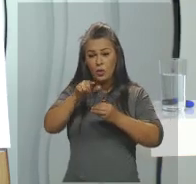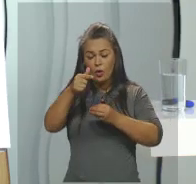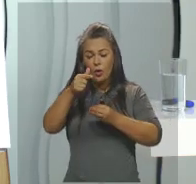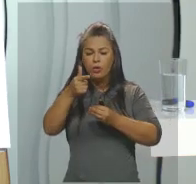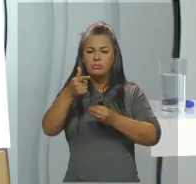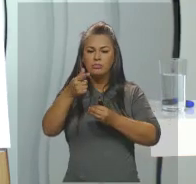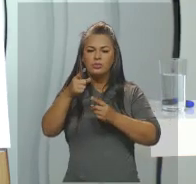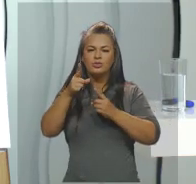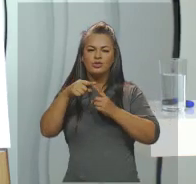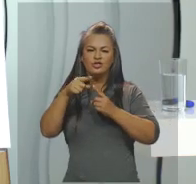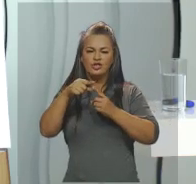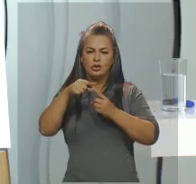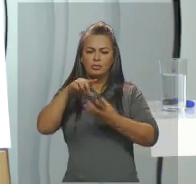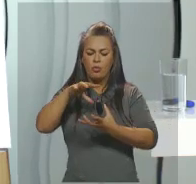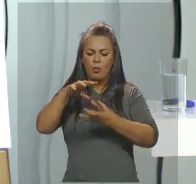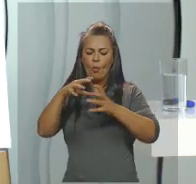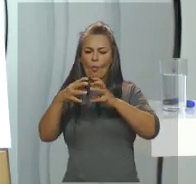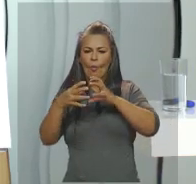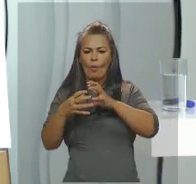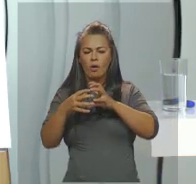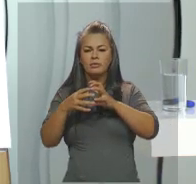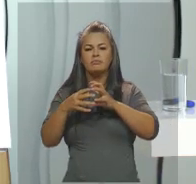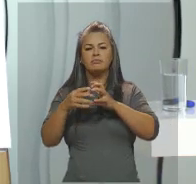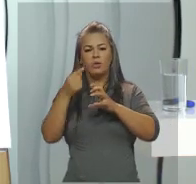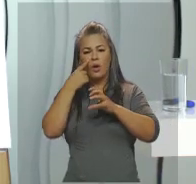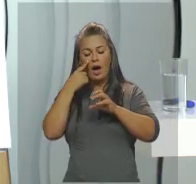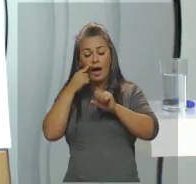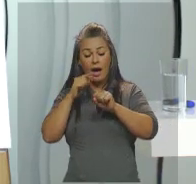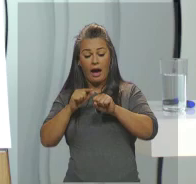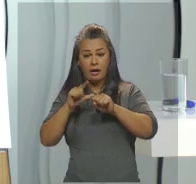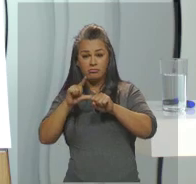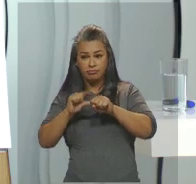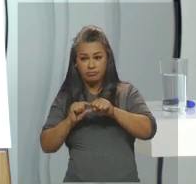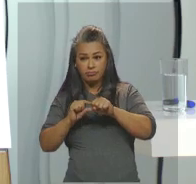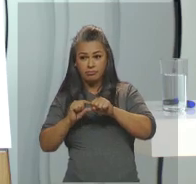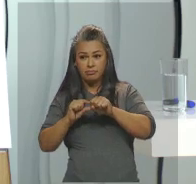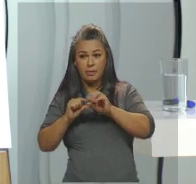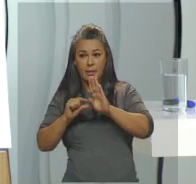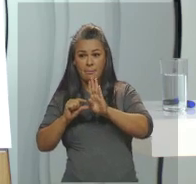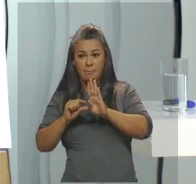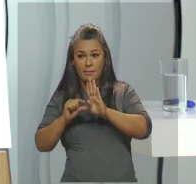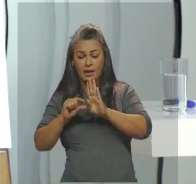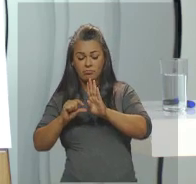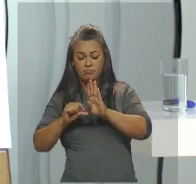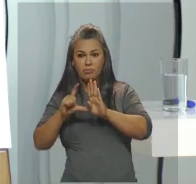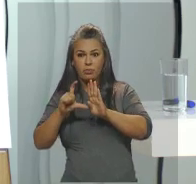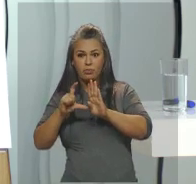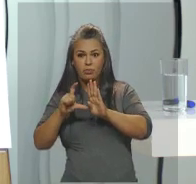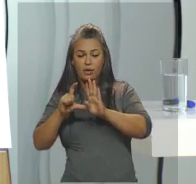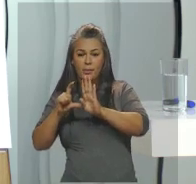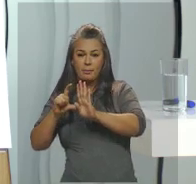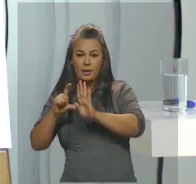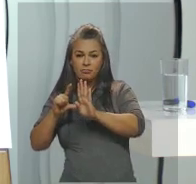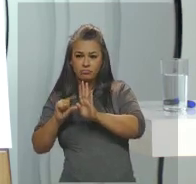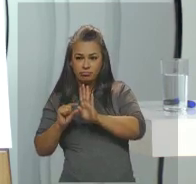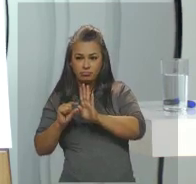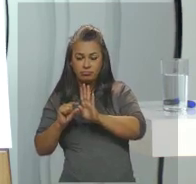quê? Homozigota dominante. Azinho, Azinho, Bzão, Bzinho.